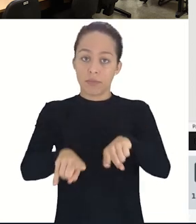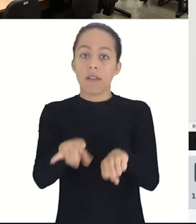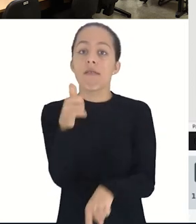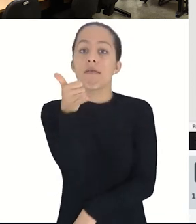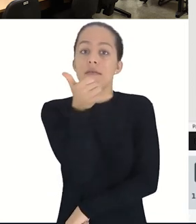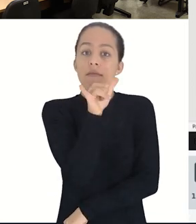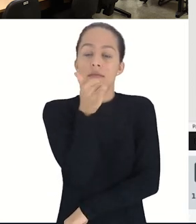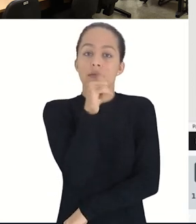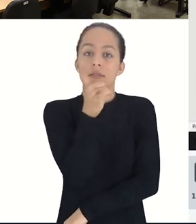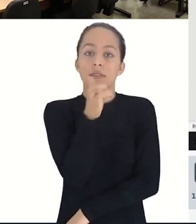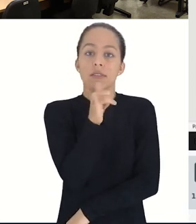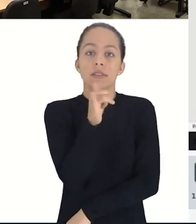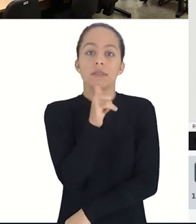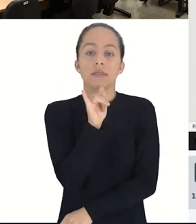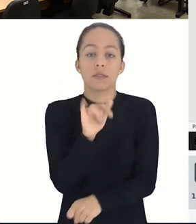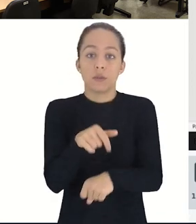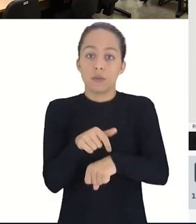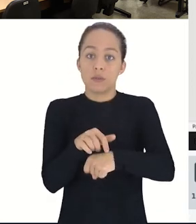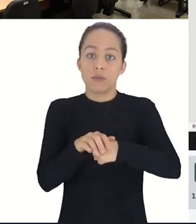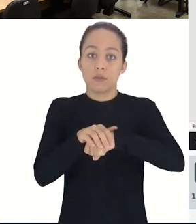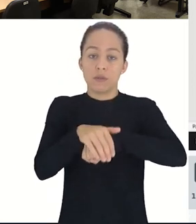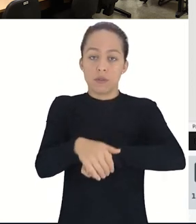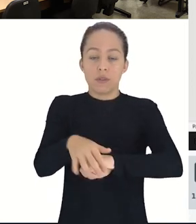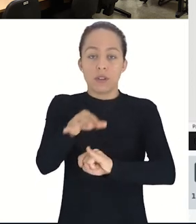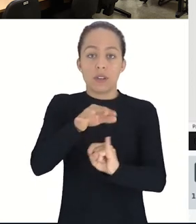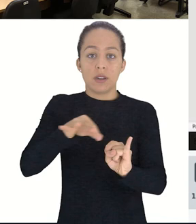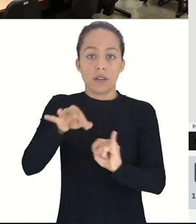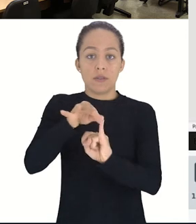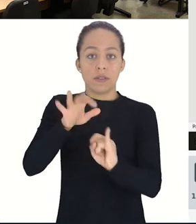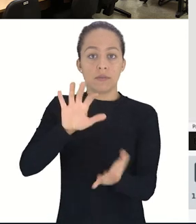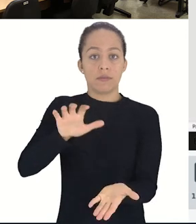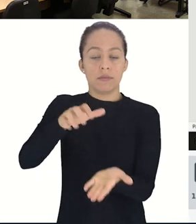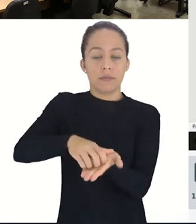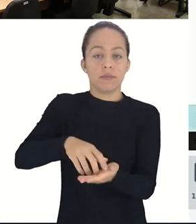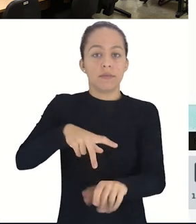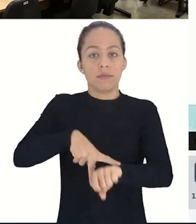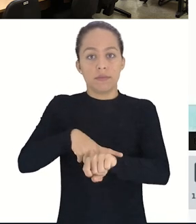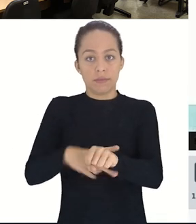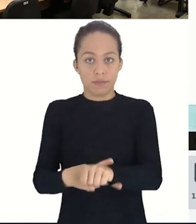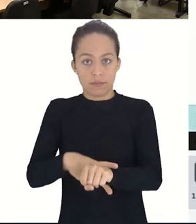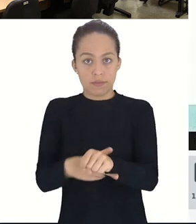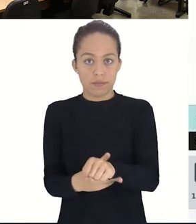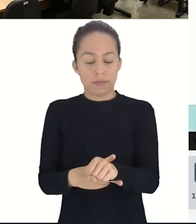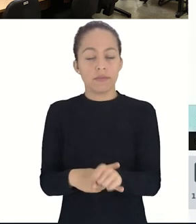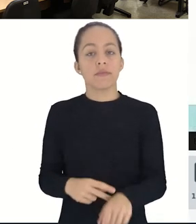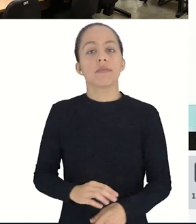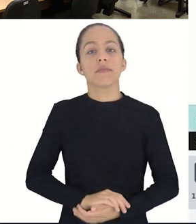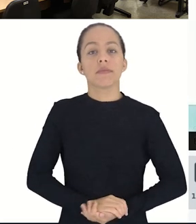concomitante em eletrotécnica noturno do campus Guarapari.